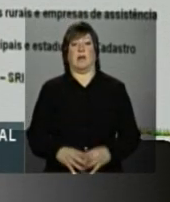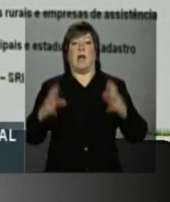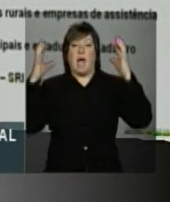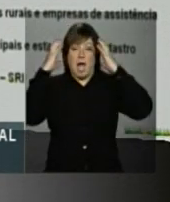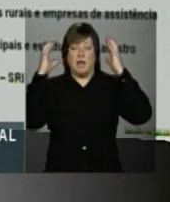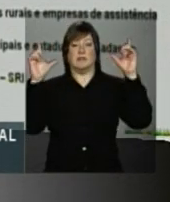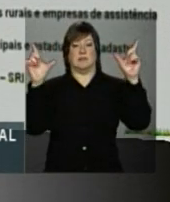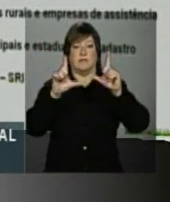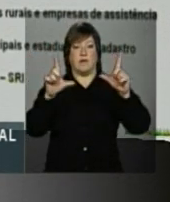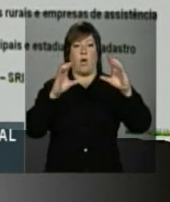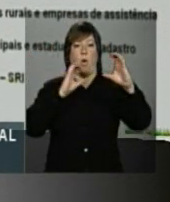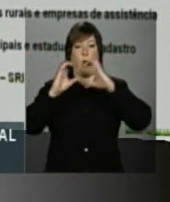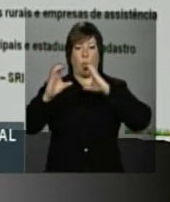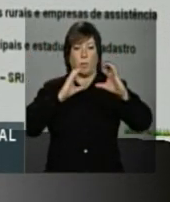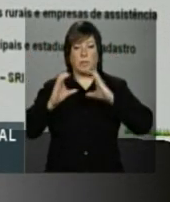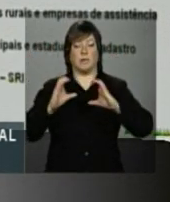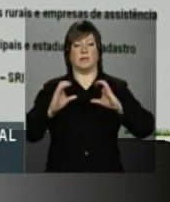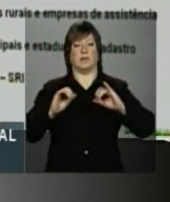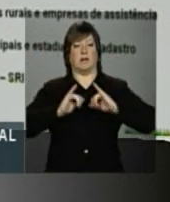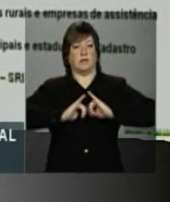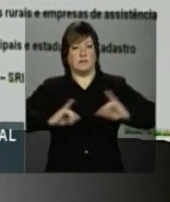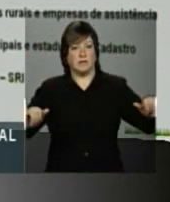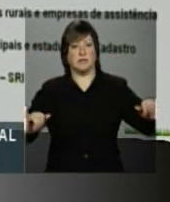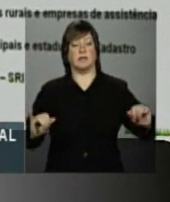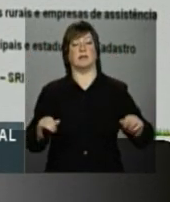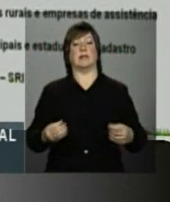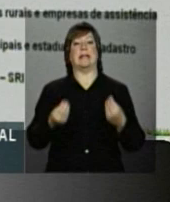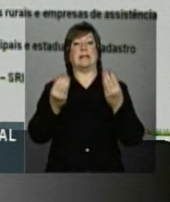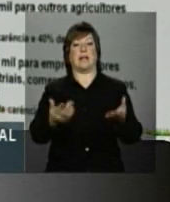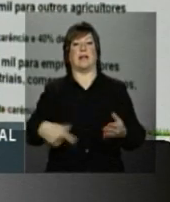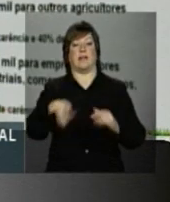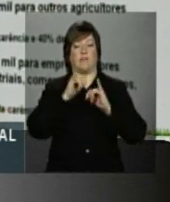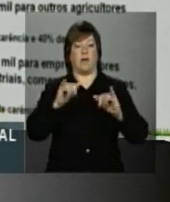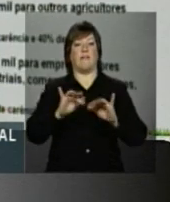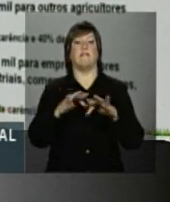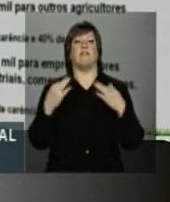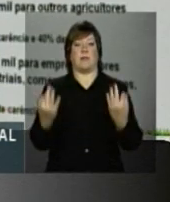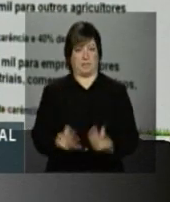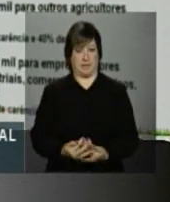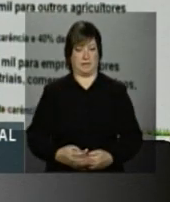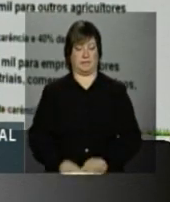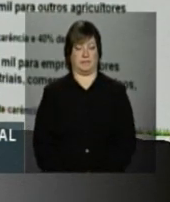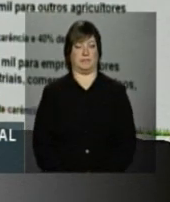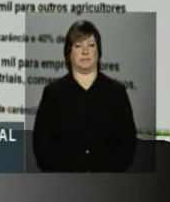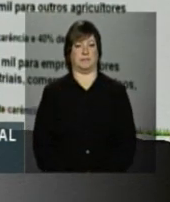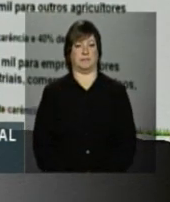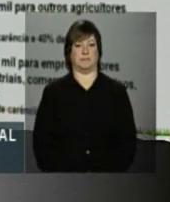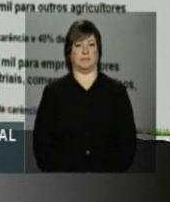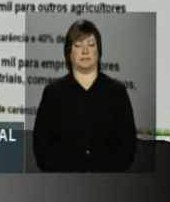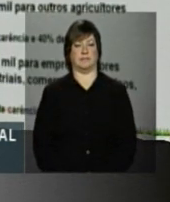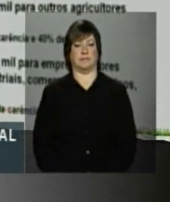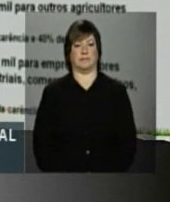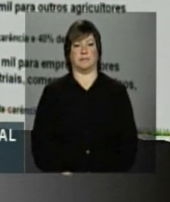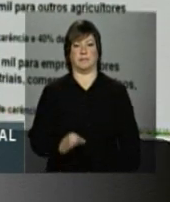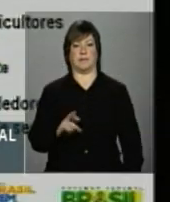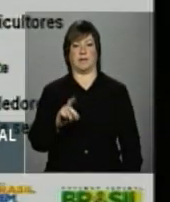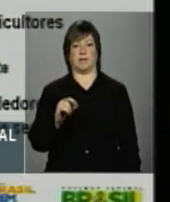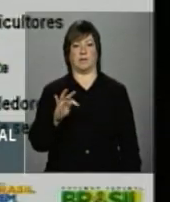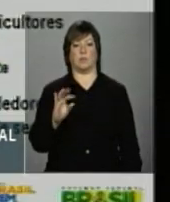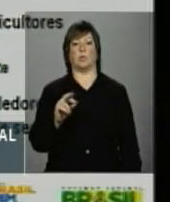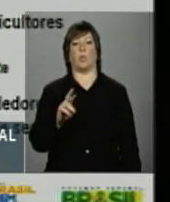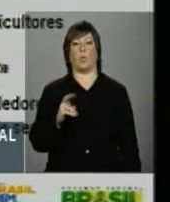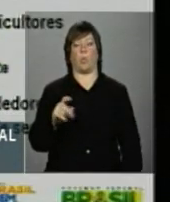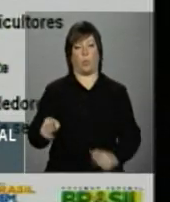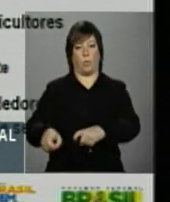TV comunicação para que a gente possa levar essas informações para as famílias o Crédito Rural né que